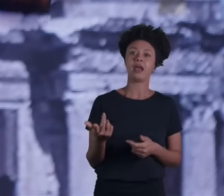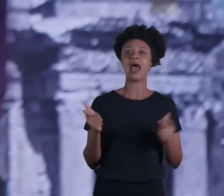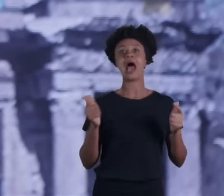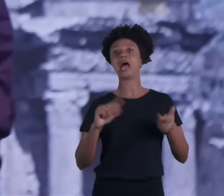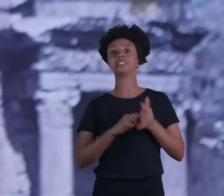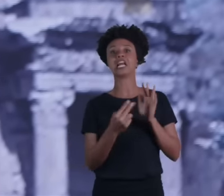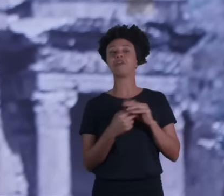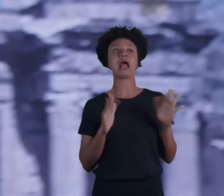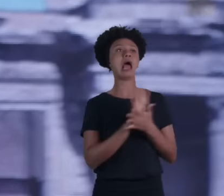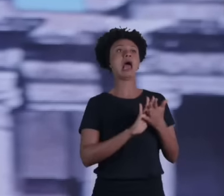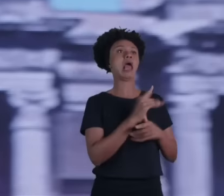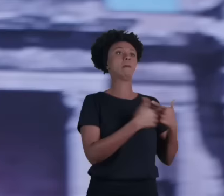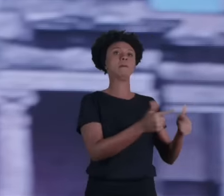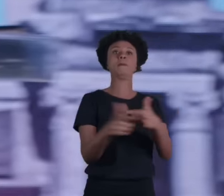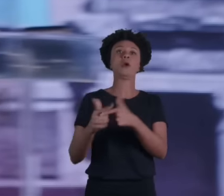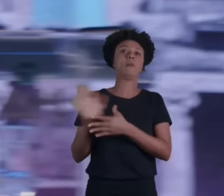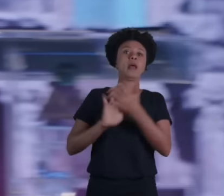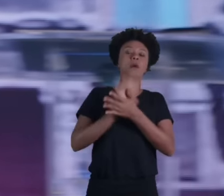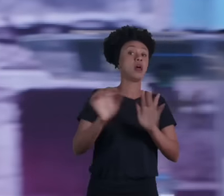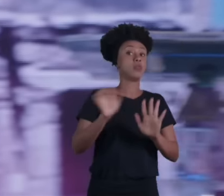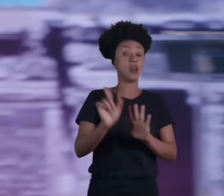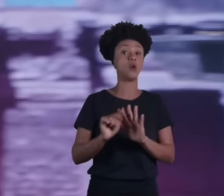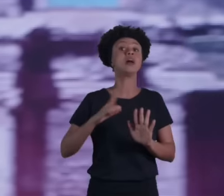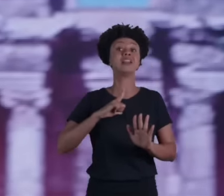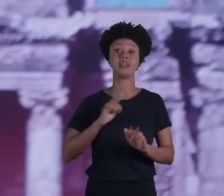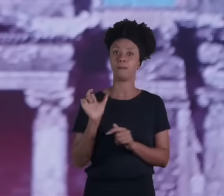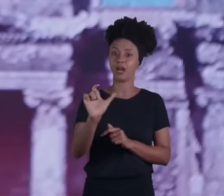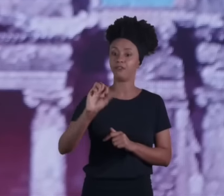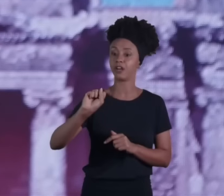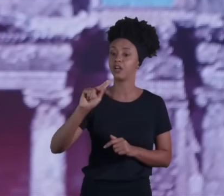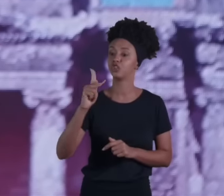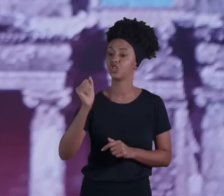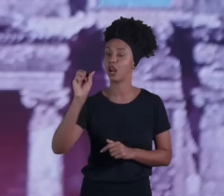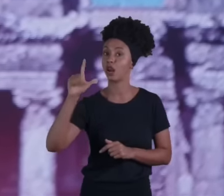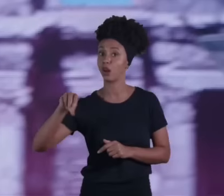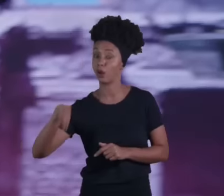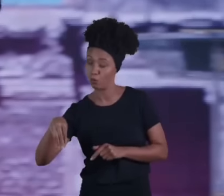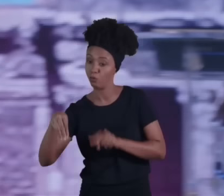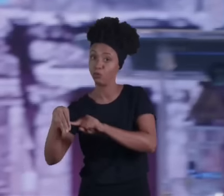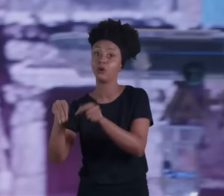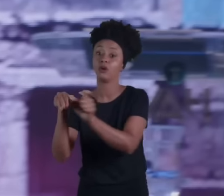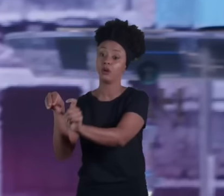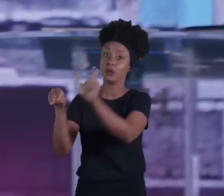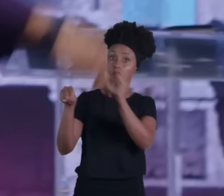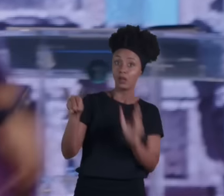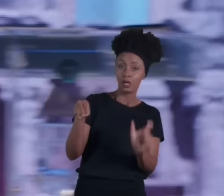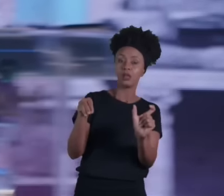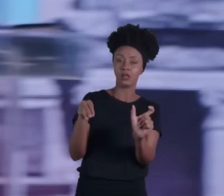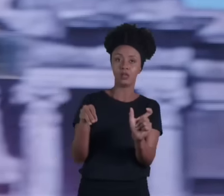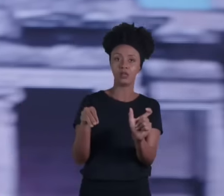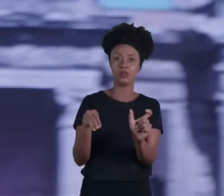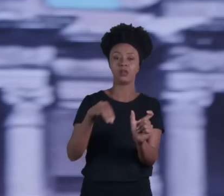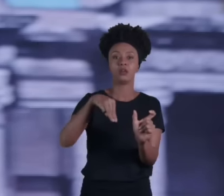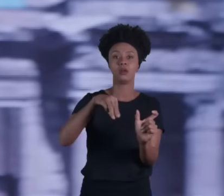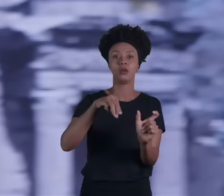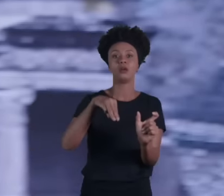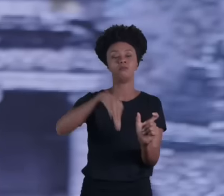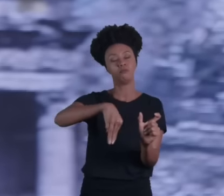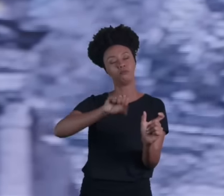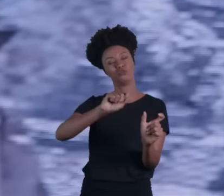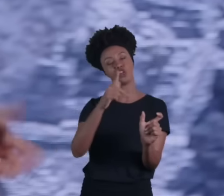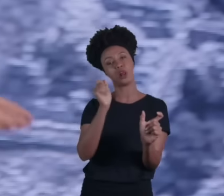mesma raiz de shalom vem mushlam, que é perfeito. Leshalem, que é pagar as dívidas.